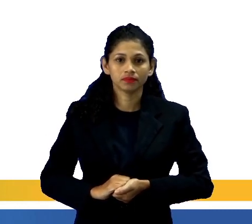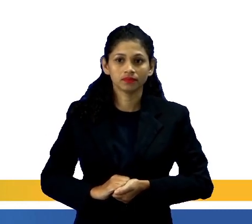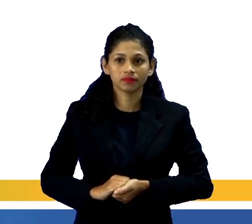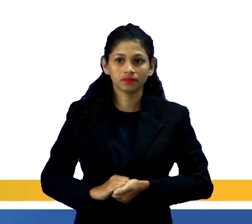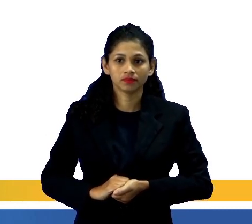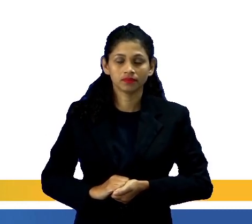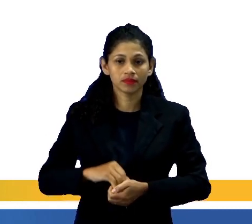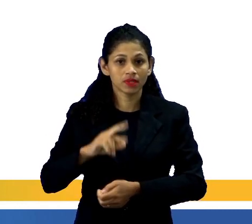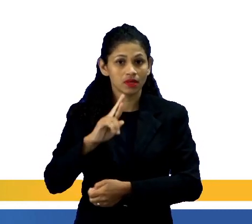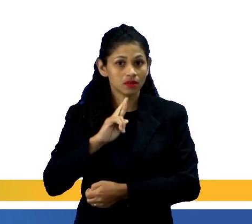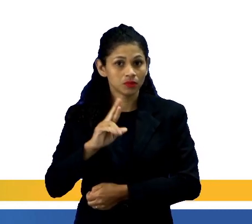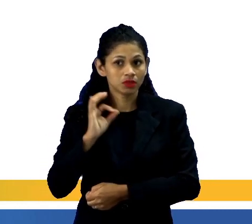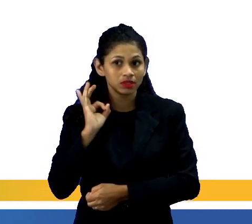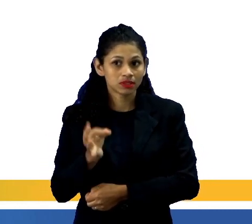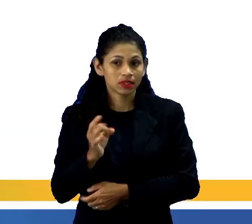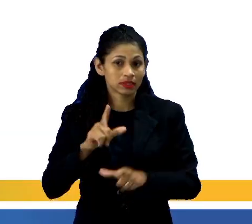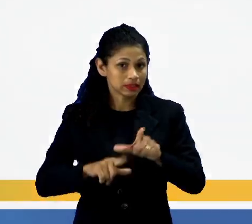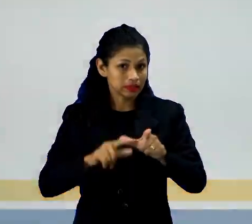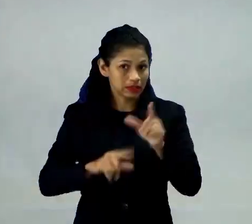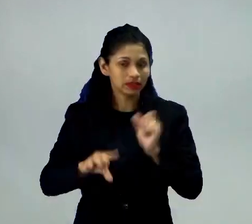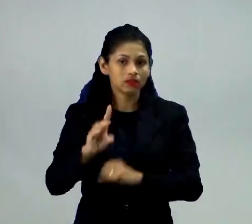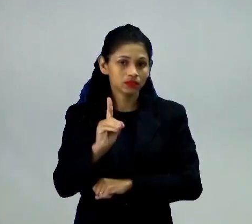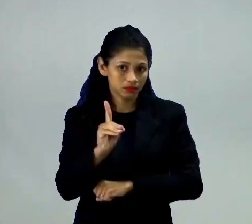Logo, a resposta correta é a letra D.